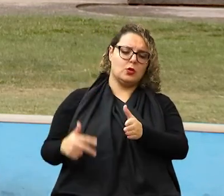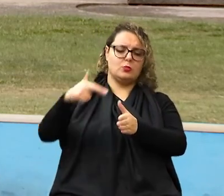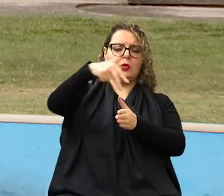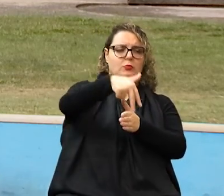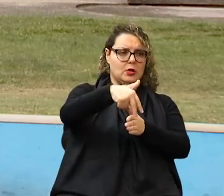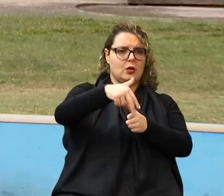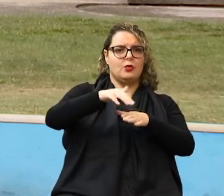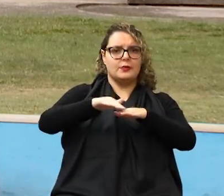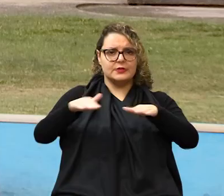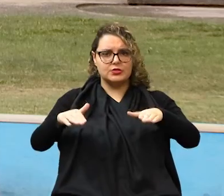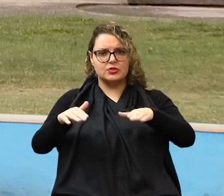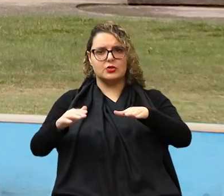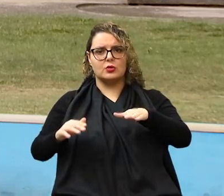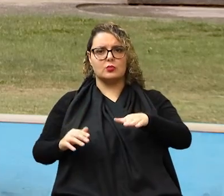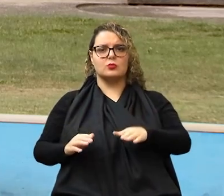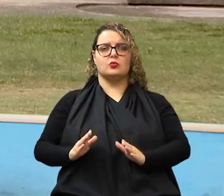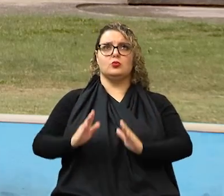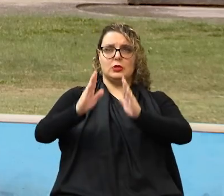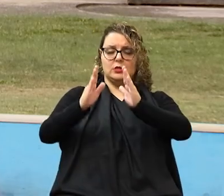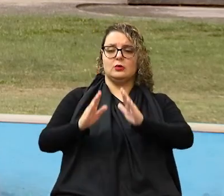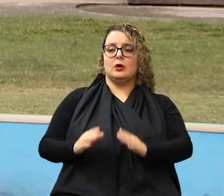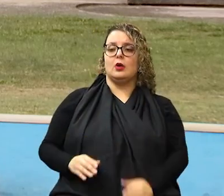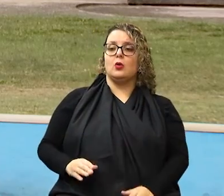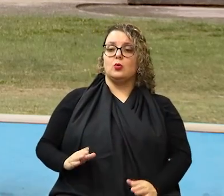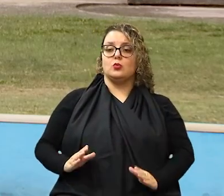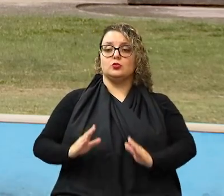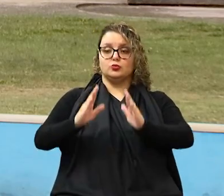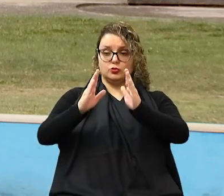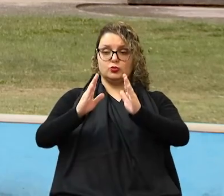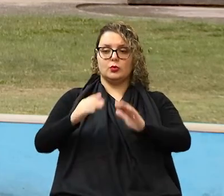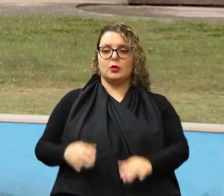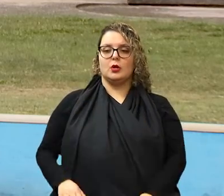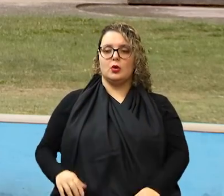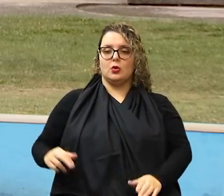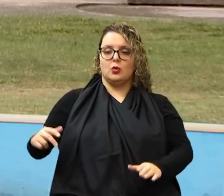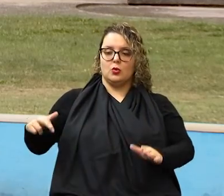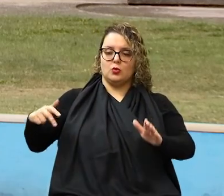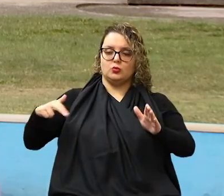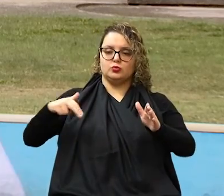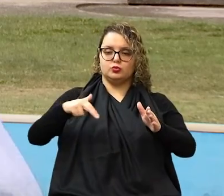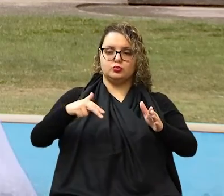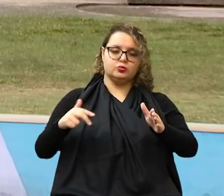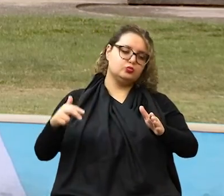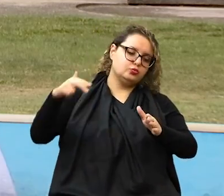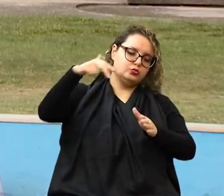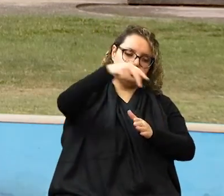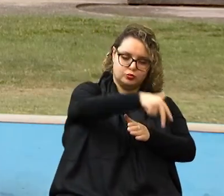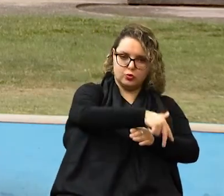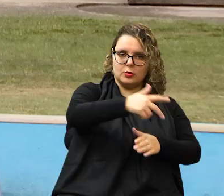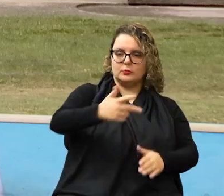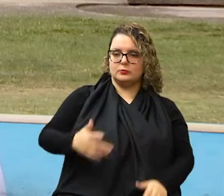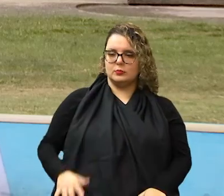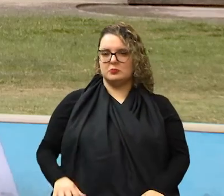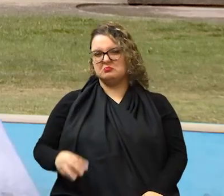salto vertical e salto horizontal, né, Evandro? Isso. Os saltos horizontais, nós temos o salto em distância, que é o mais simples. correu em torno